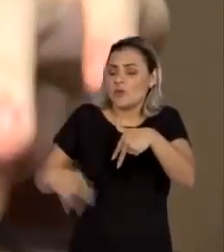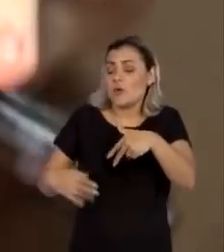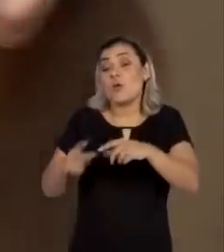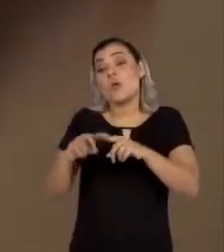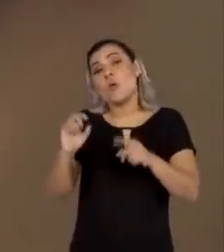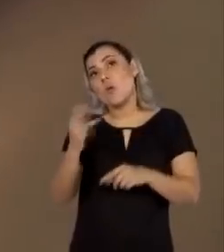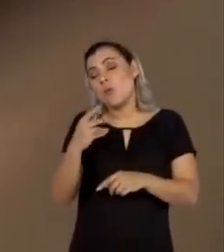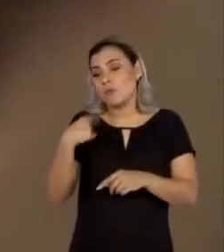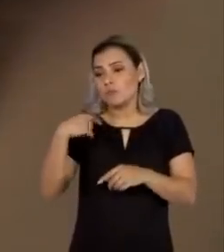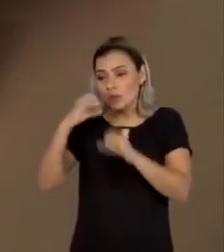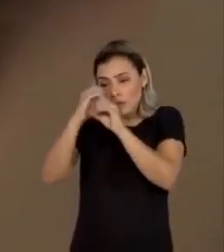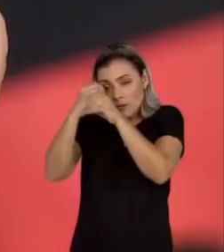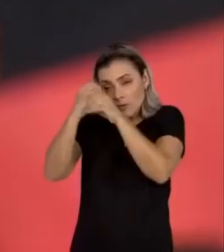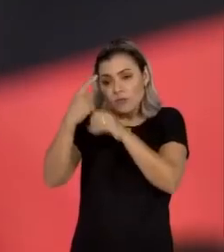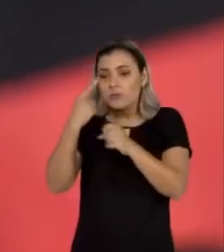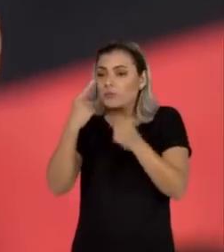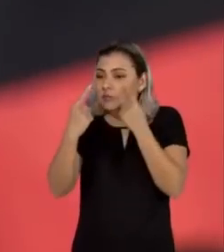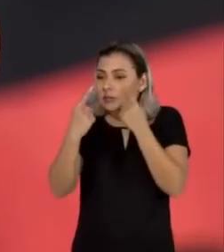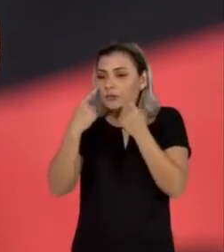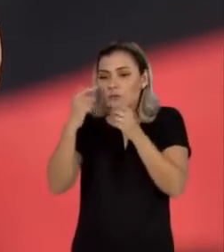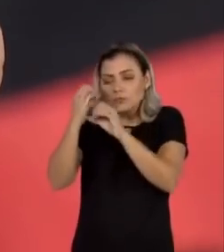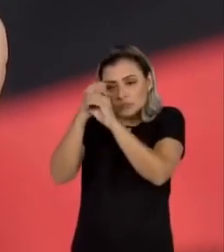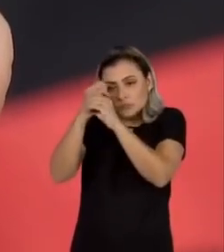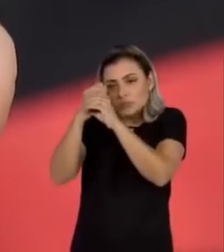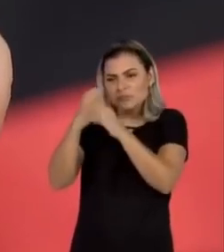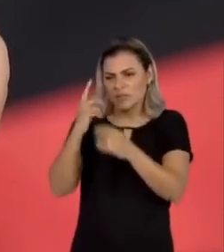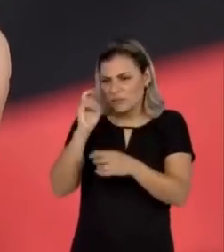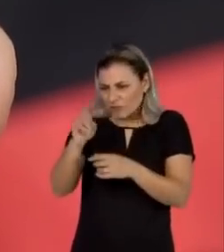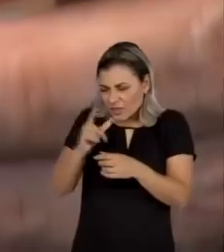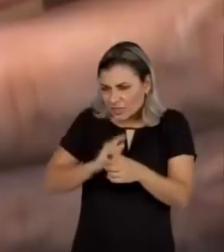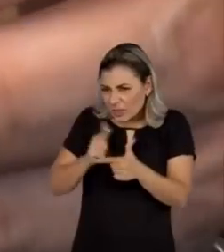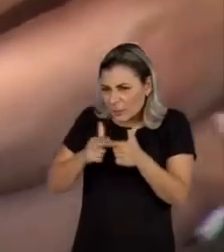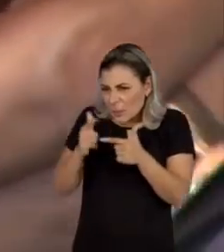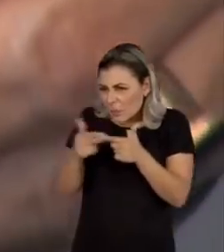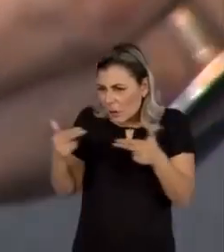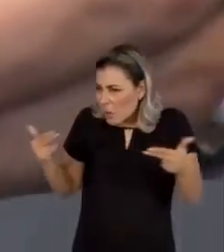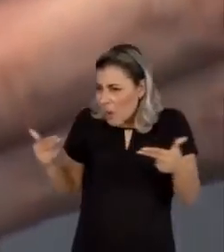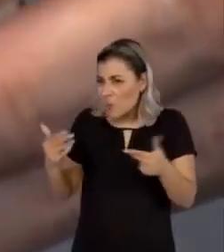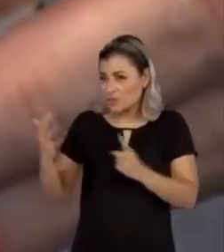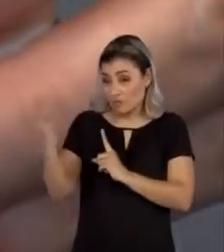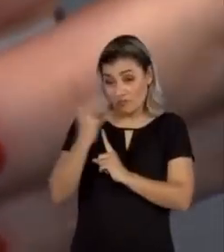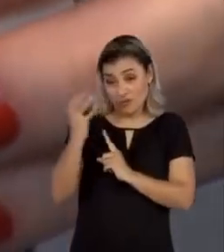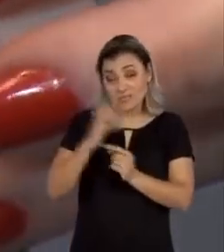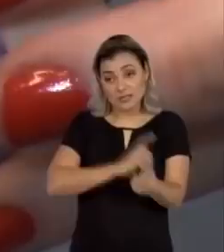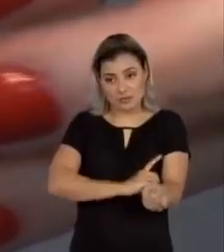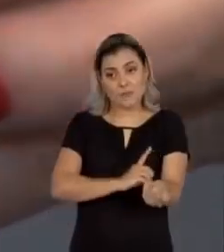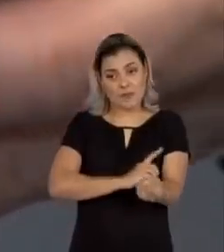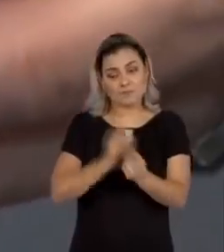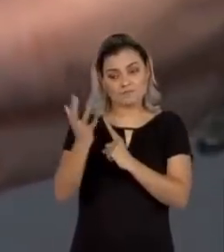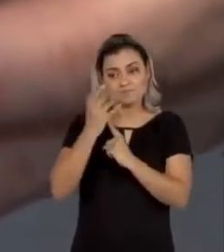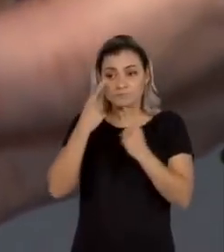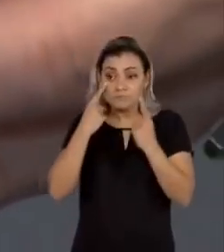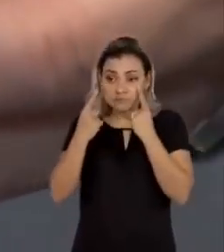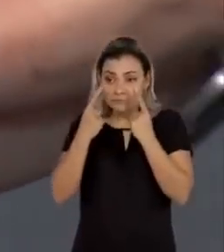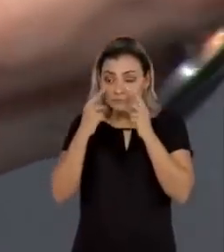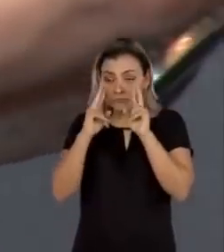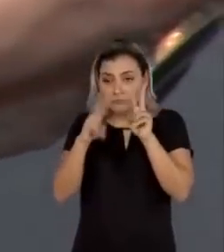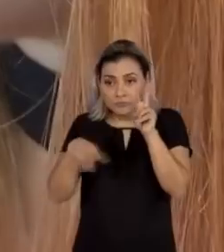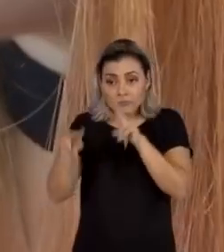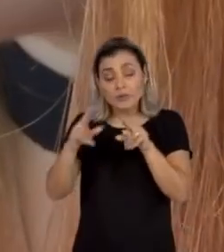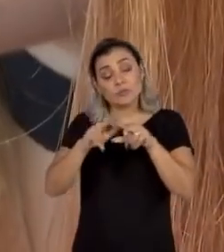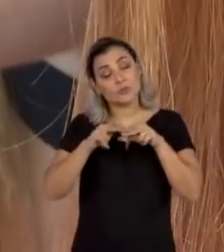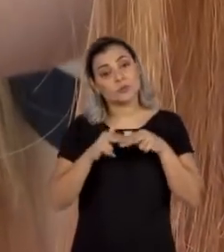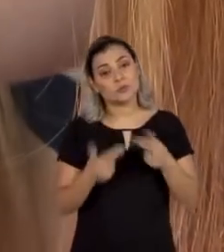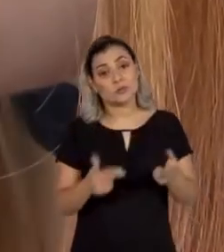um oftalmologista, avalia o fundo de olho e vê que já tem uma alteração causada pelo diabetes. Então, isso é o que não precisa